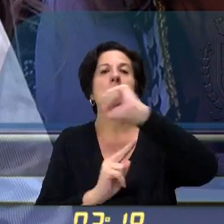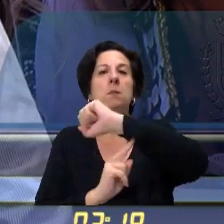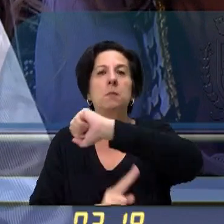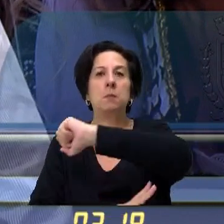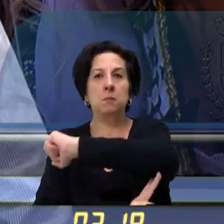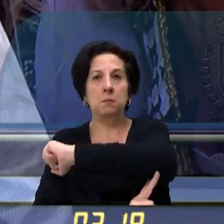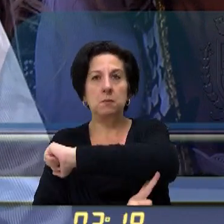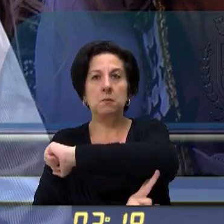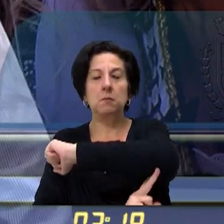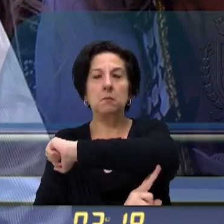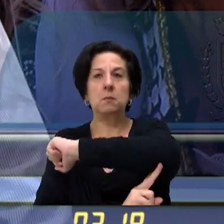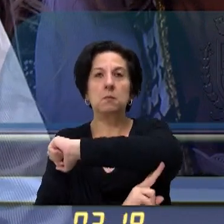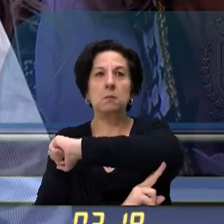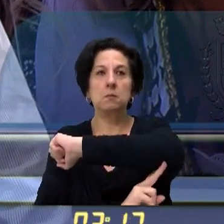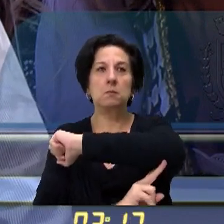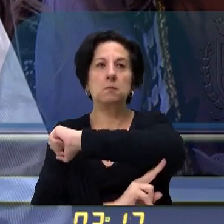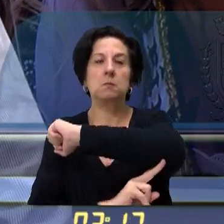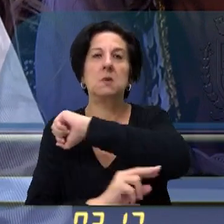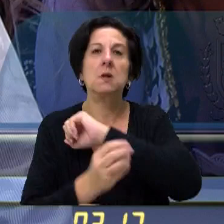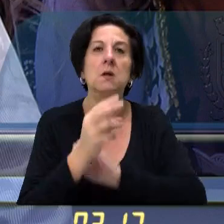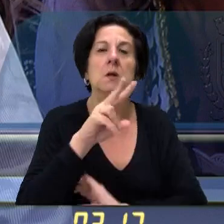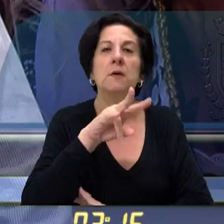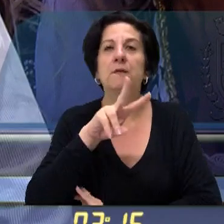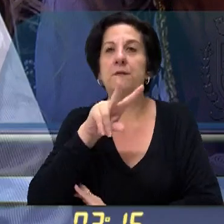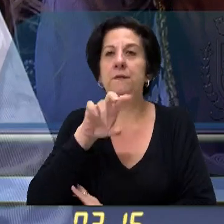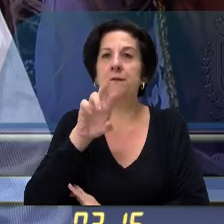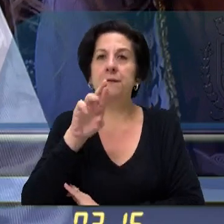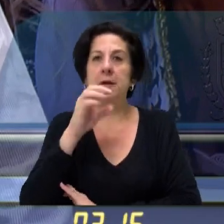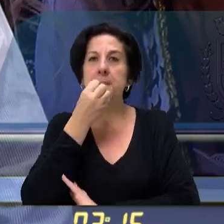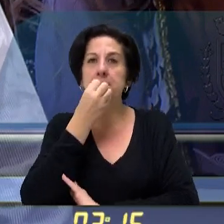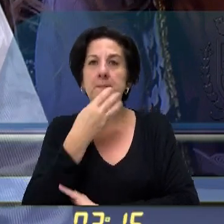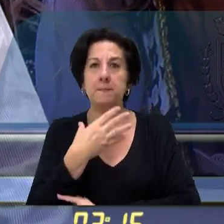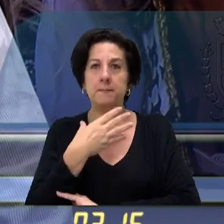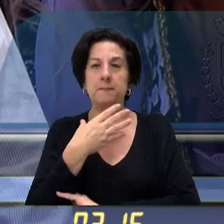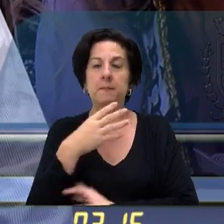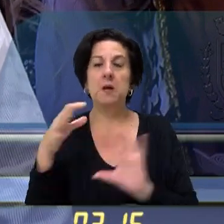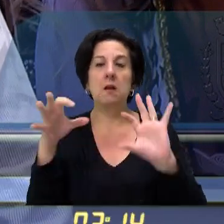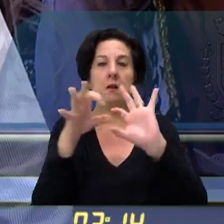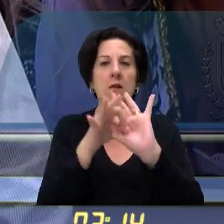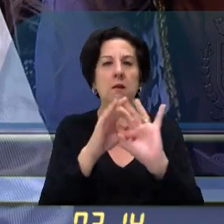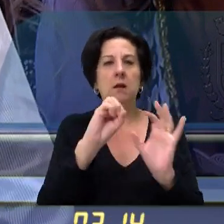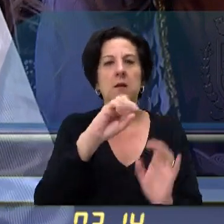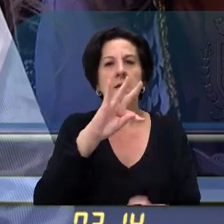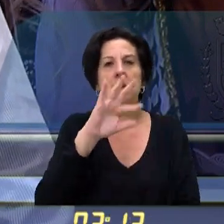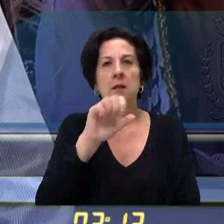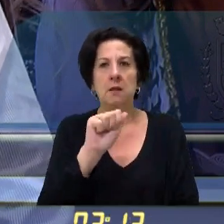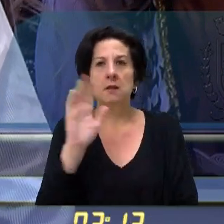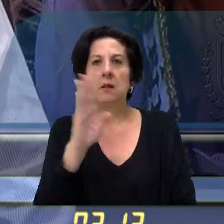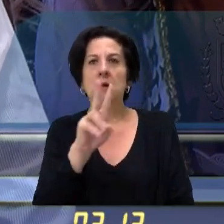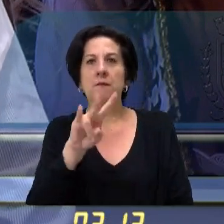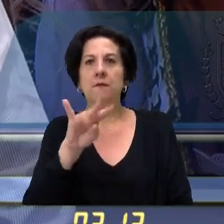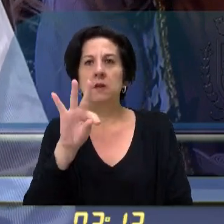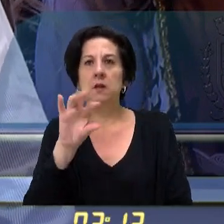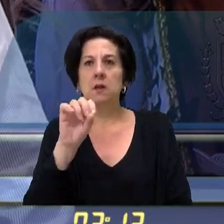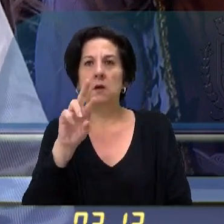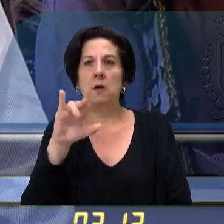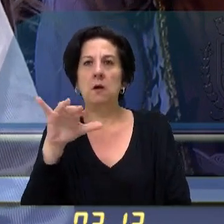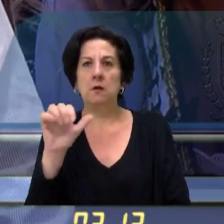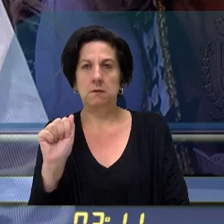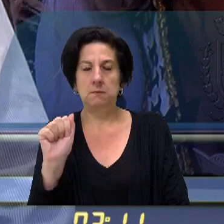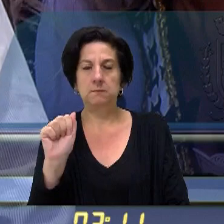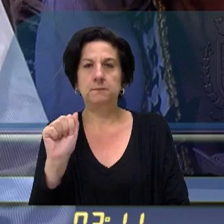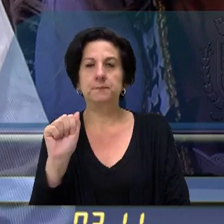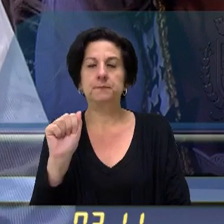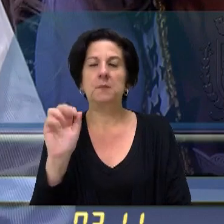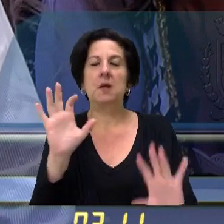pontes ali no Viver Bem, que vai interligar o Viver Bem ao Santa Vitória. Uma que